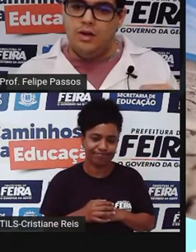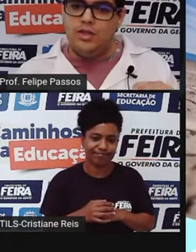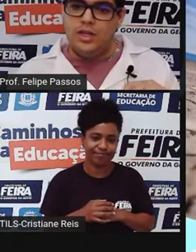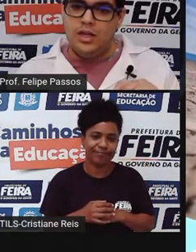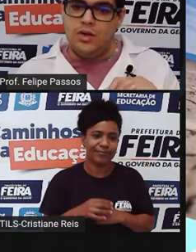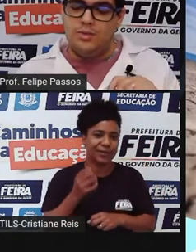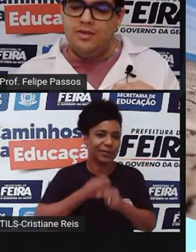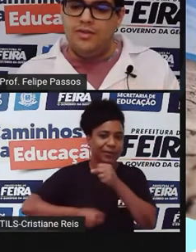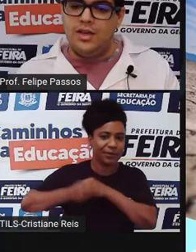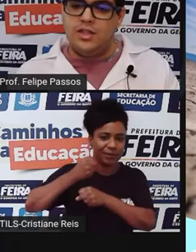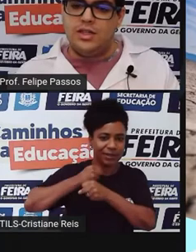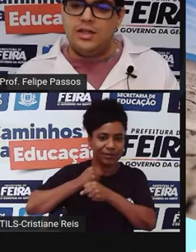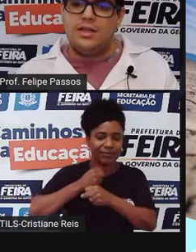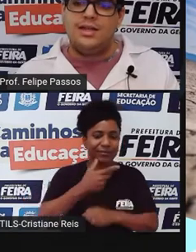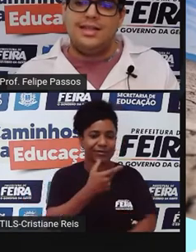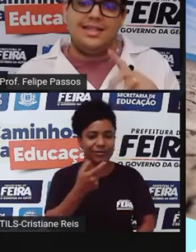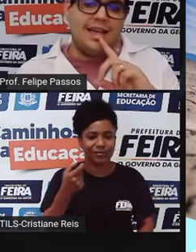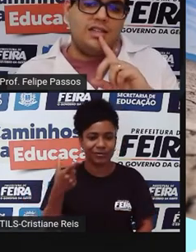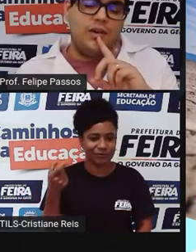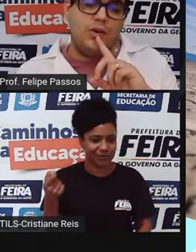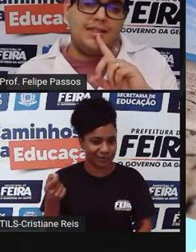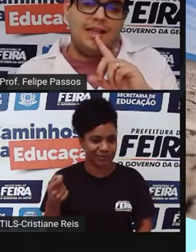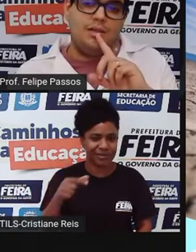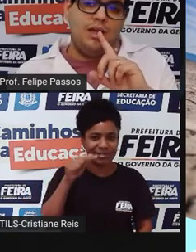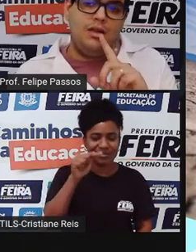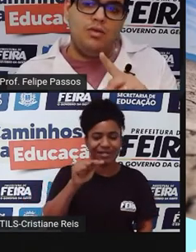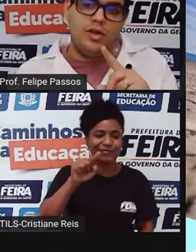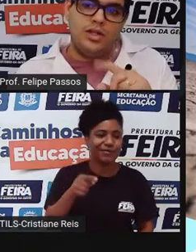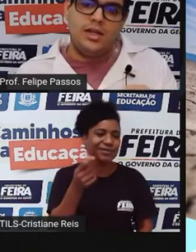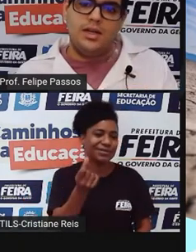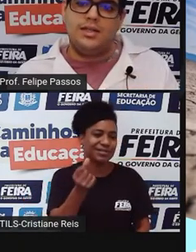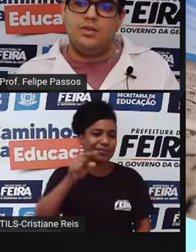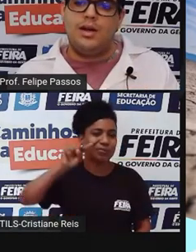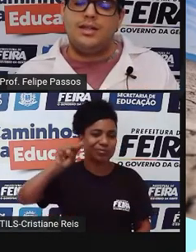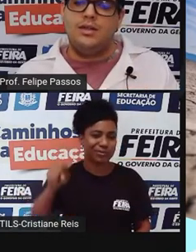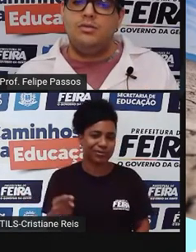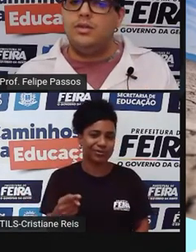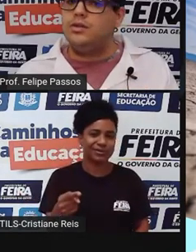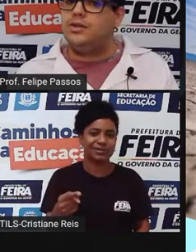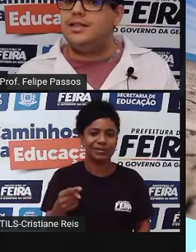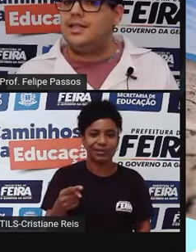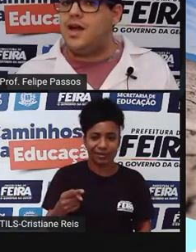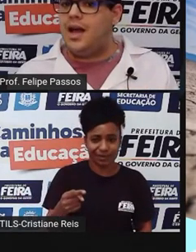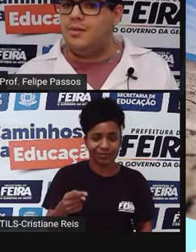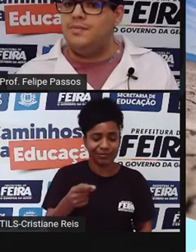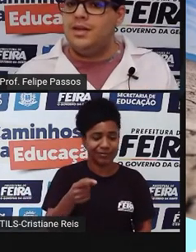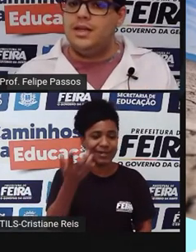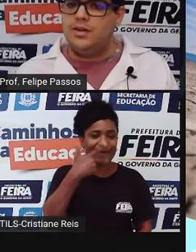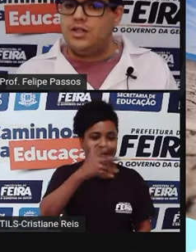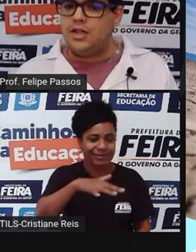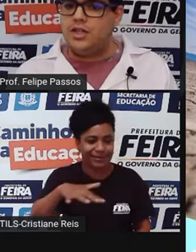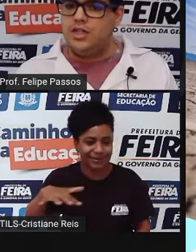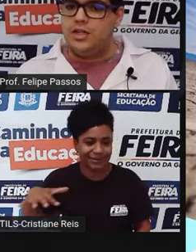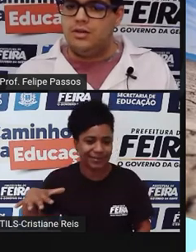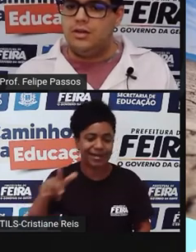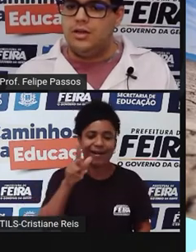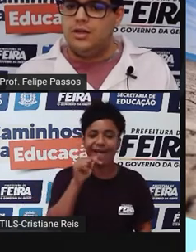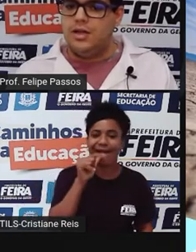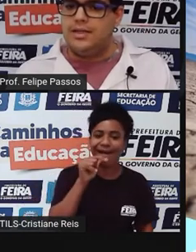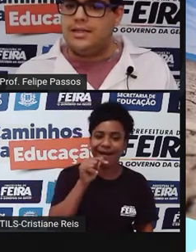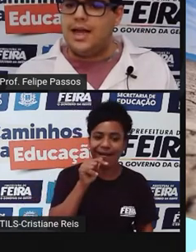No ano de 2020, 7,6 milhões de crianças no Brasil não tinham acesso à água. Essa é uma